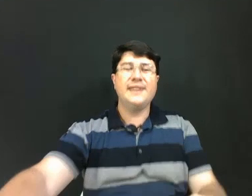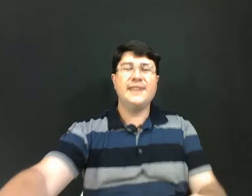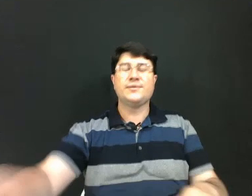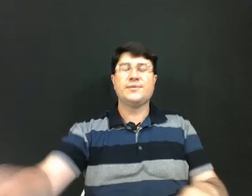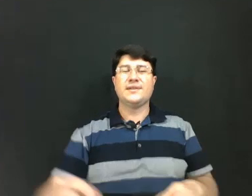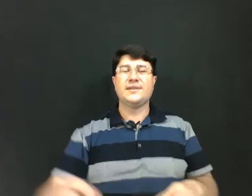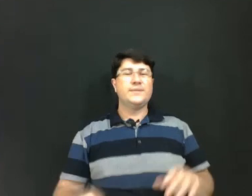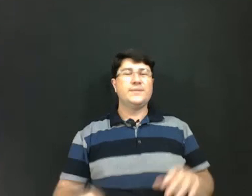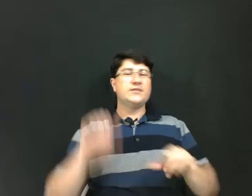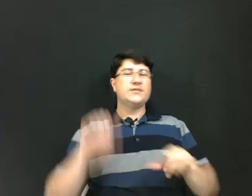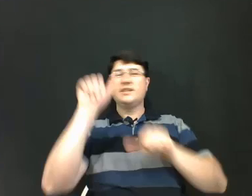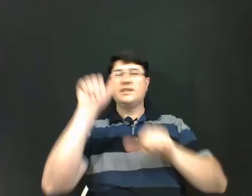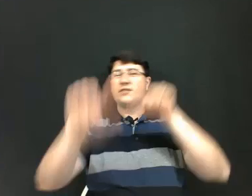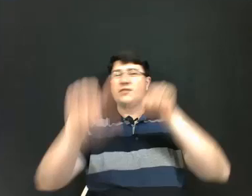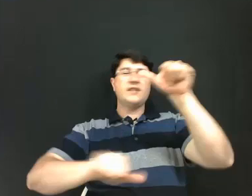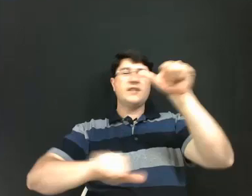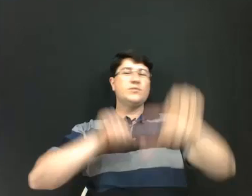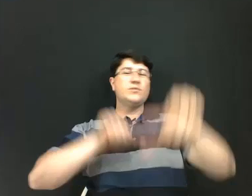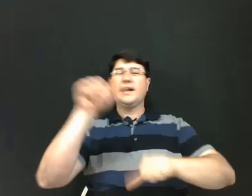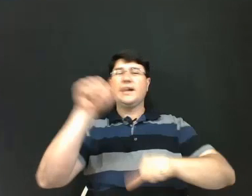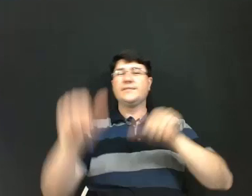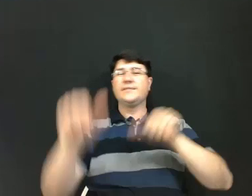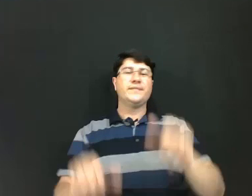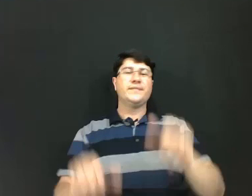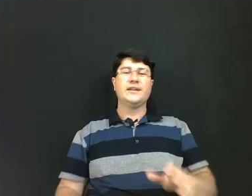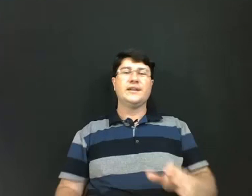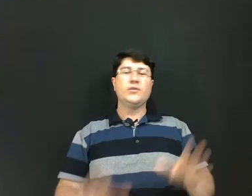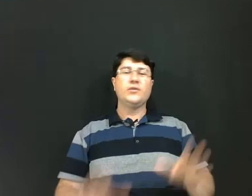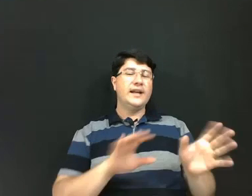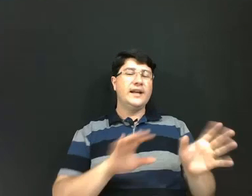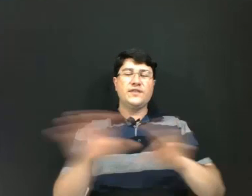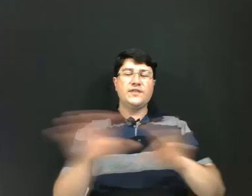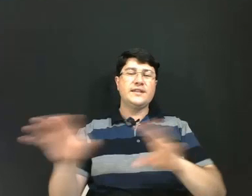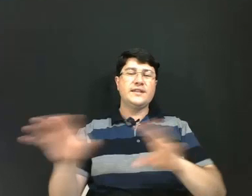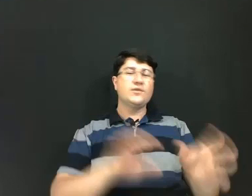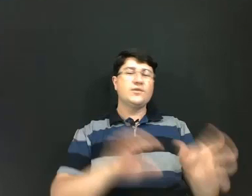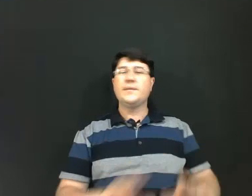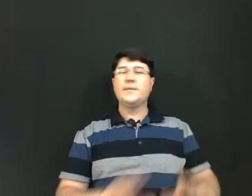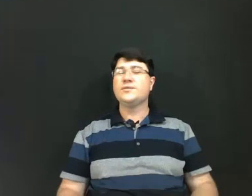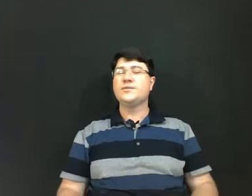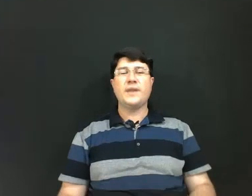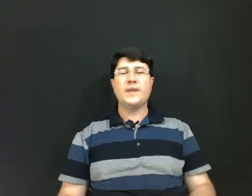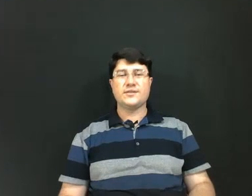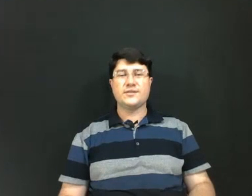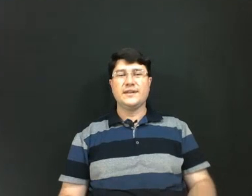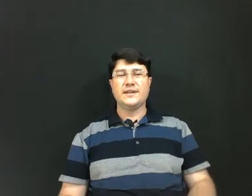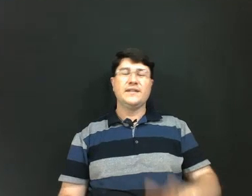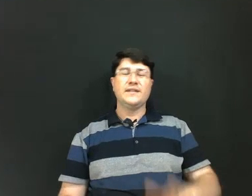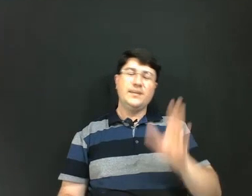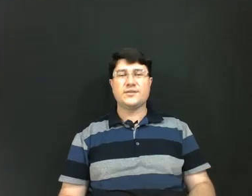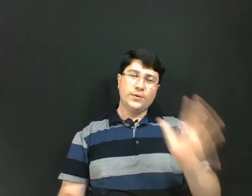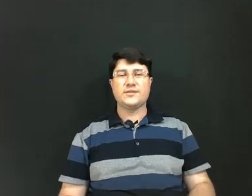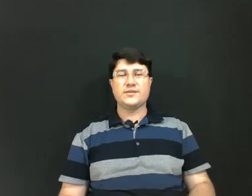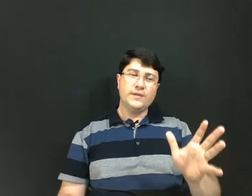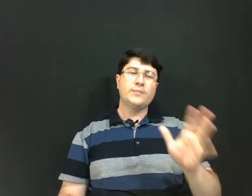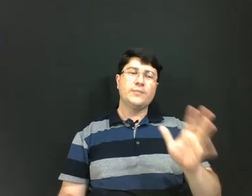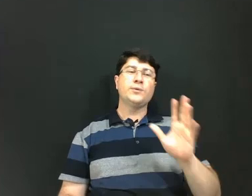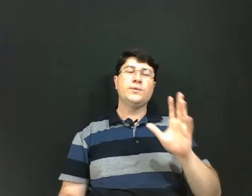nesses exemplos, precisa utilizar o sinal de mudar. Não dá de fazer deslocamento no espaço.